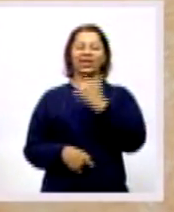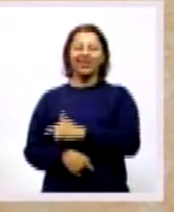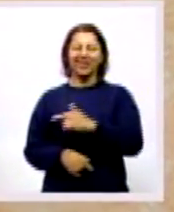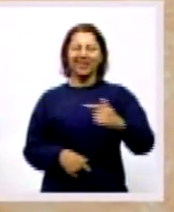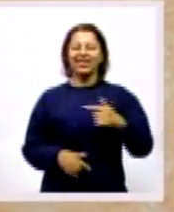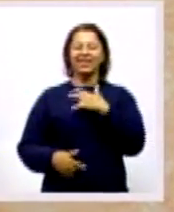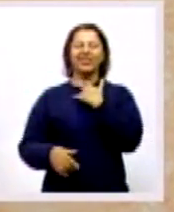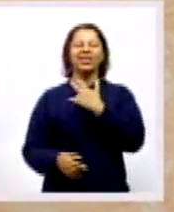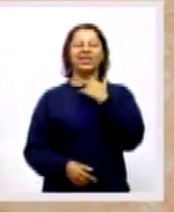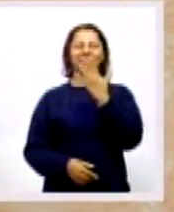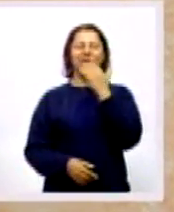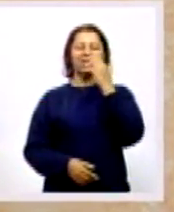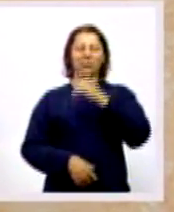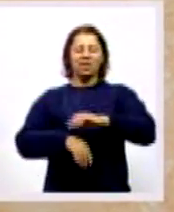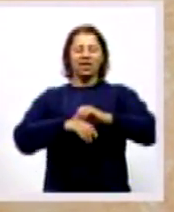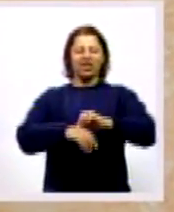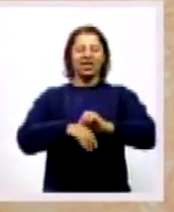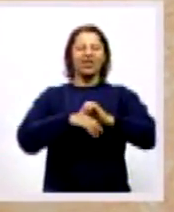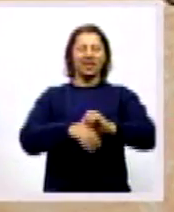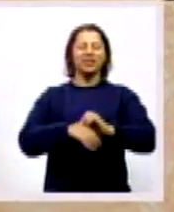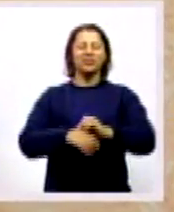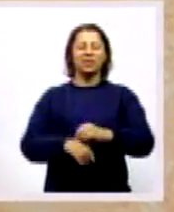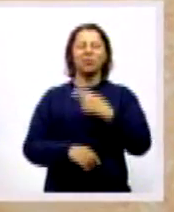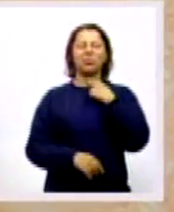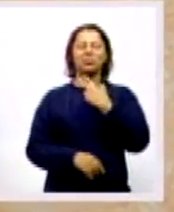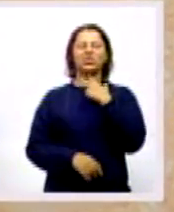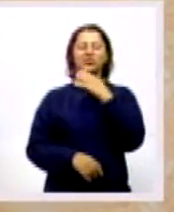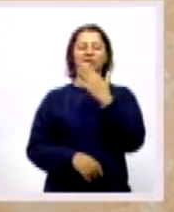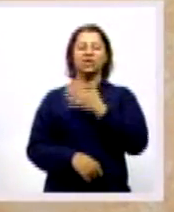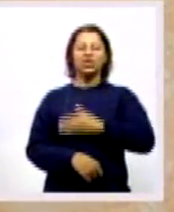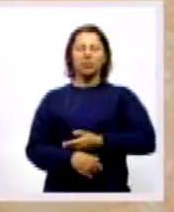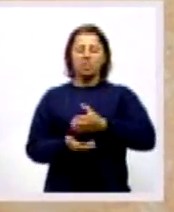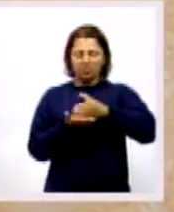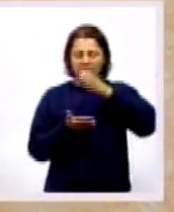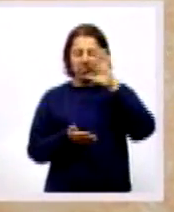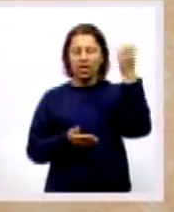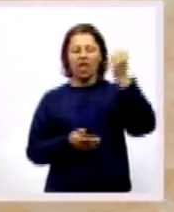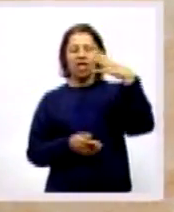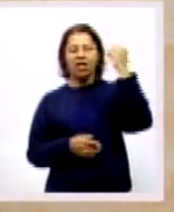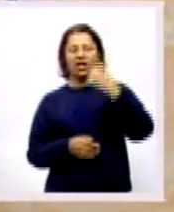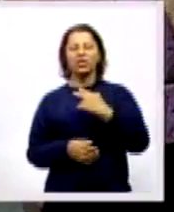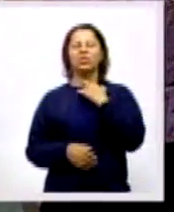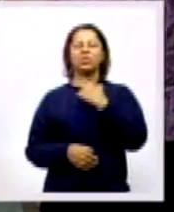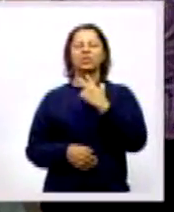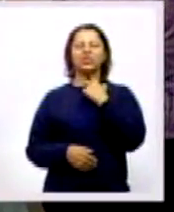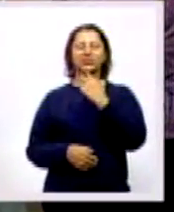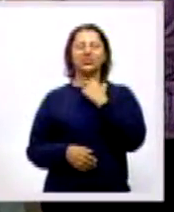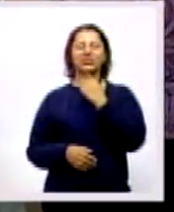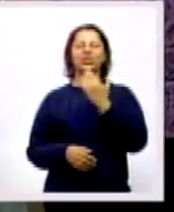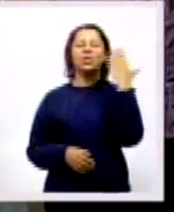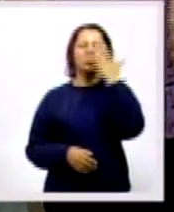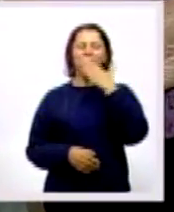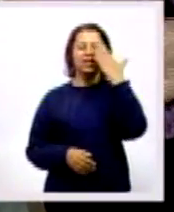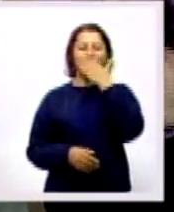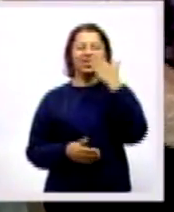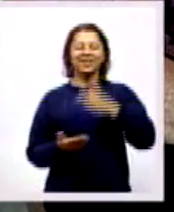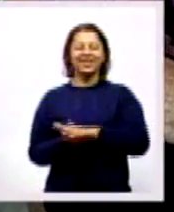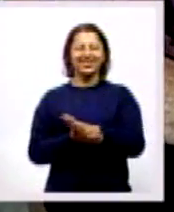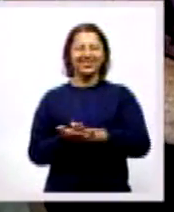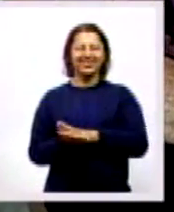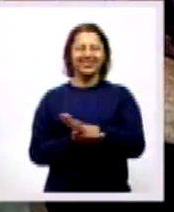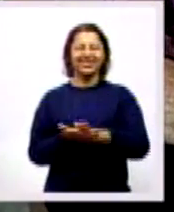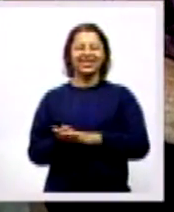semana sem poder comer carne, era quase uma semana sem poder tomar leite, era quase uma semana sem poder comer um doce,